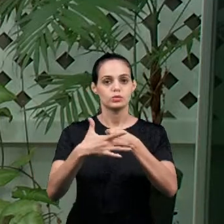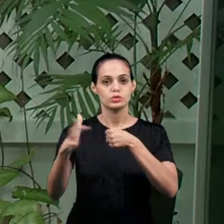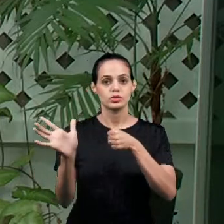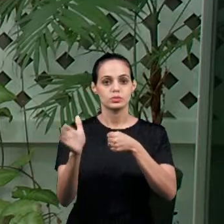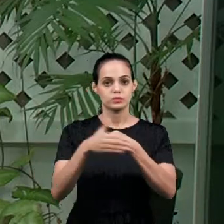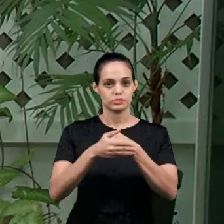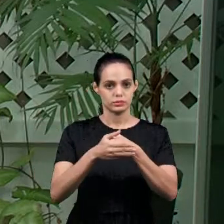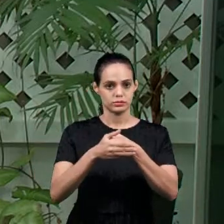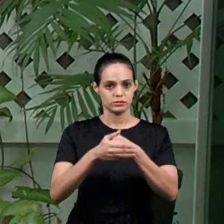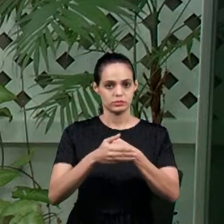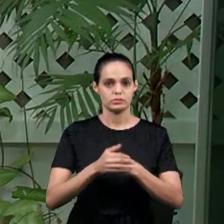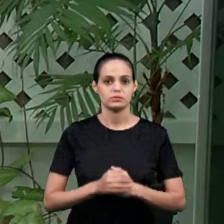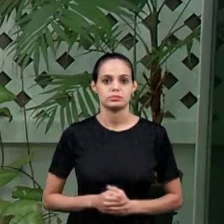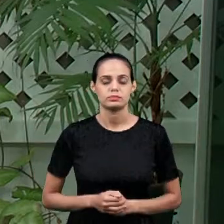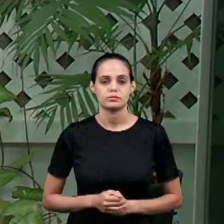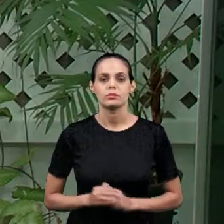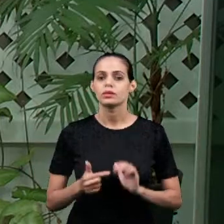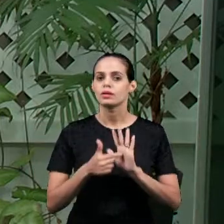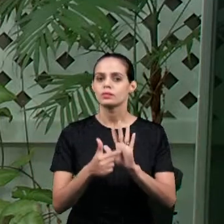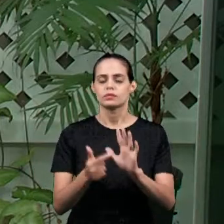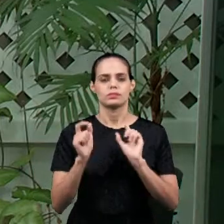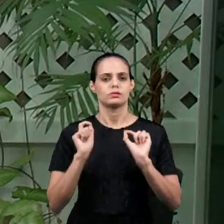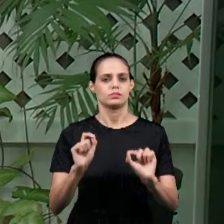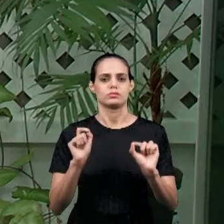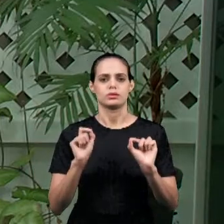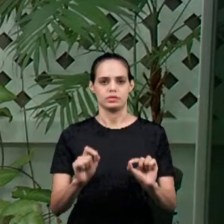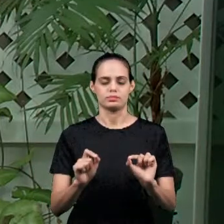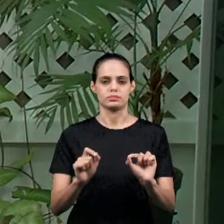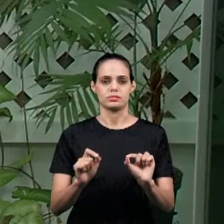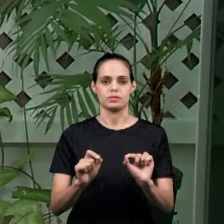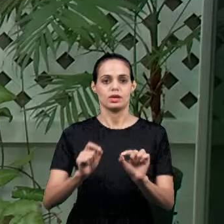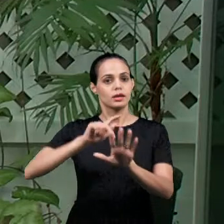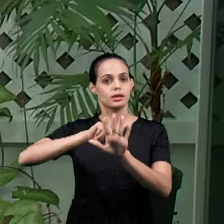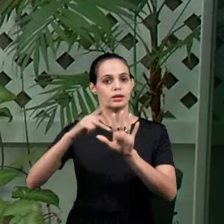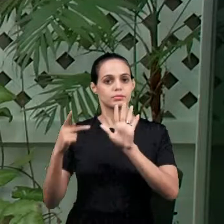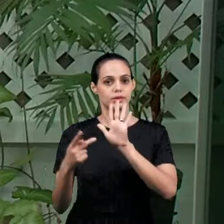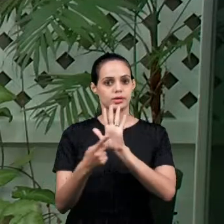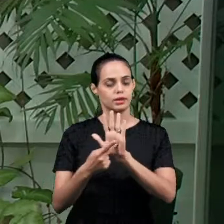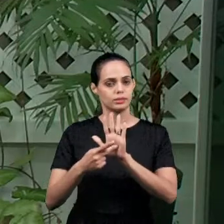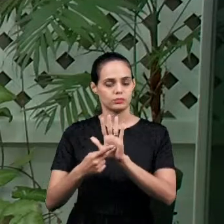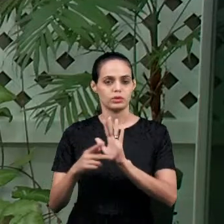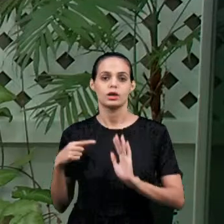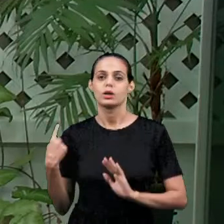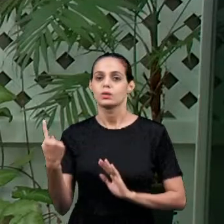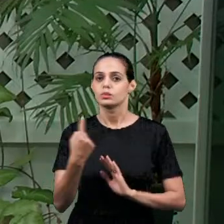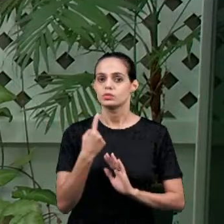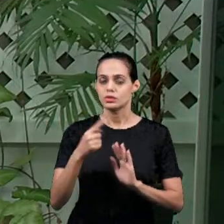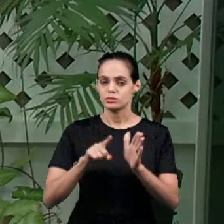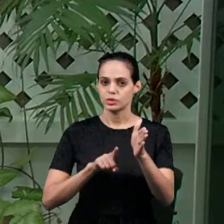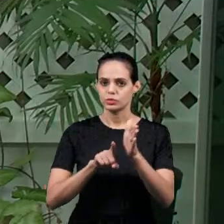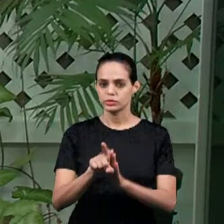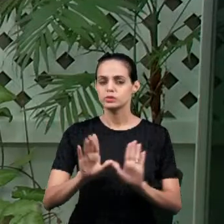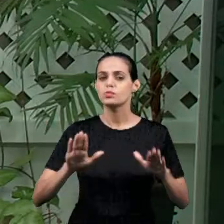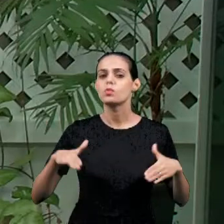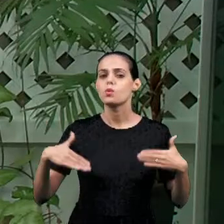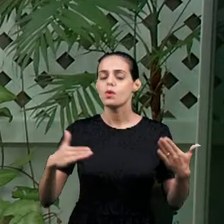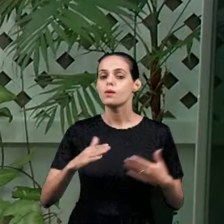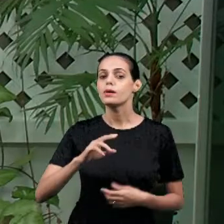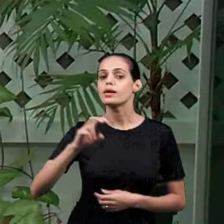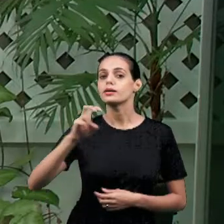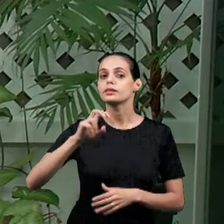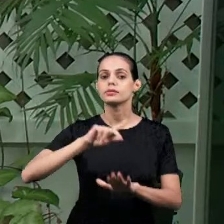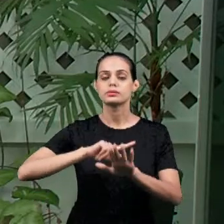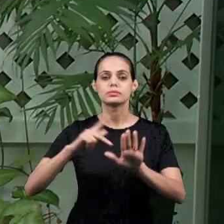escondido, ele diz, não, que a parábola, nós fizemos a seguinte pergunta: qual a quinta